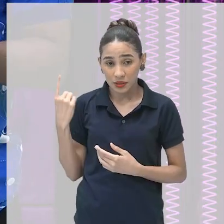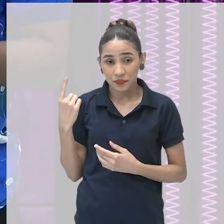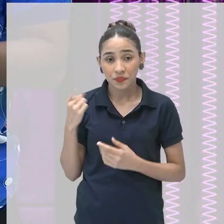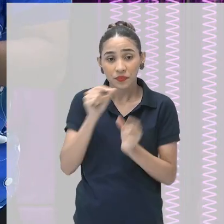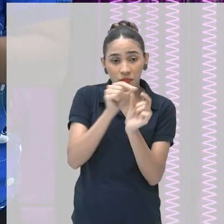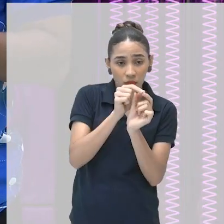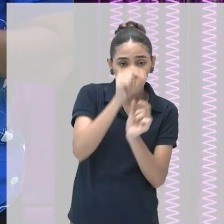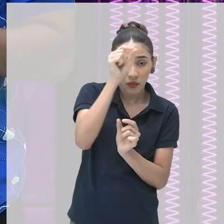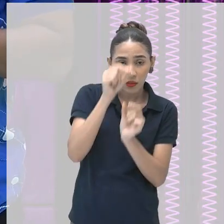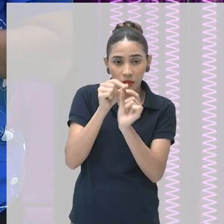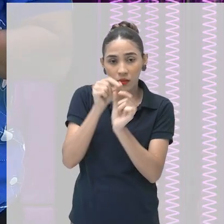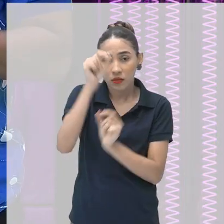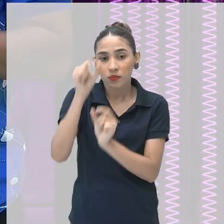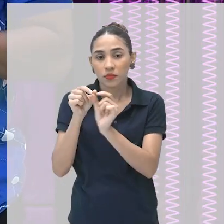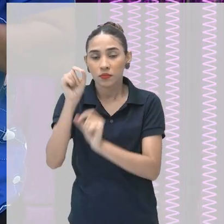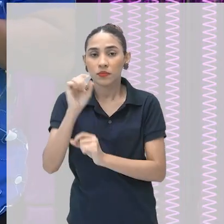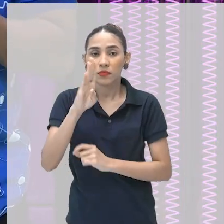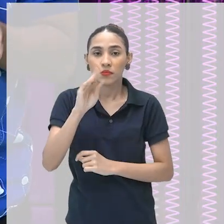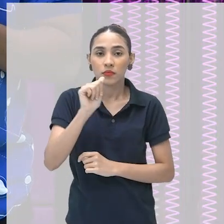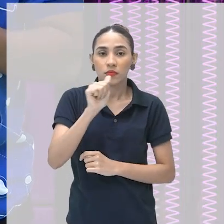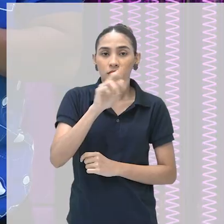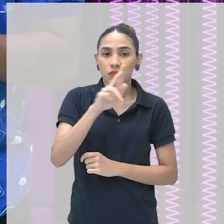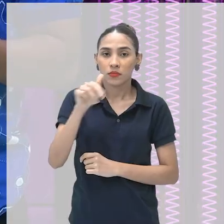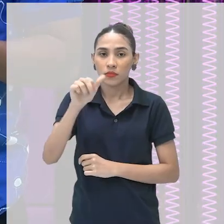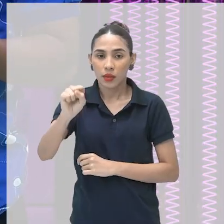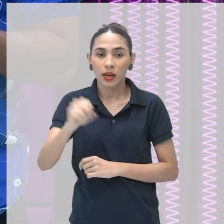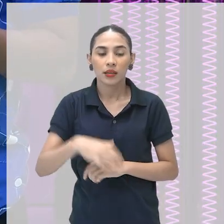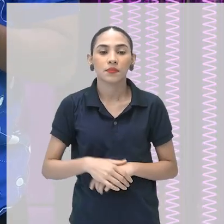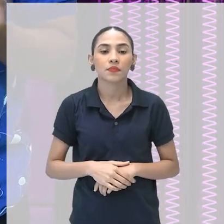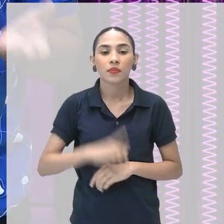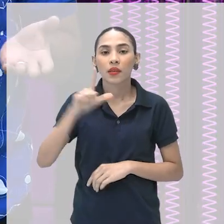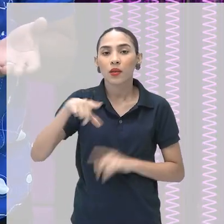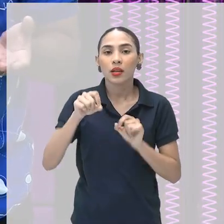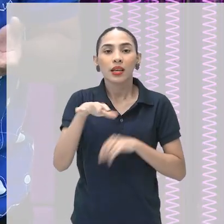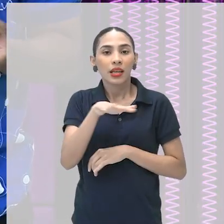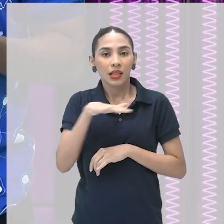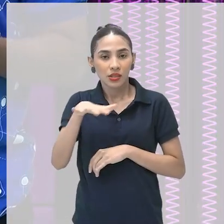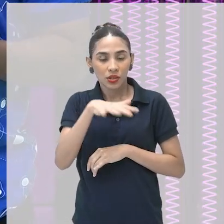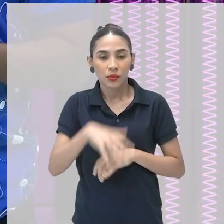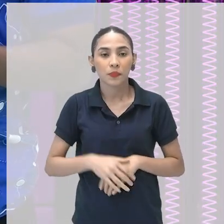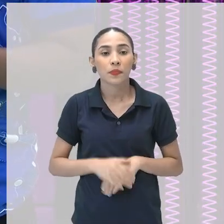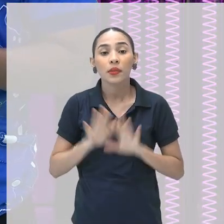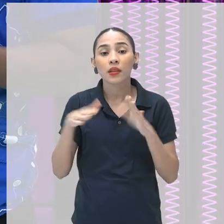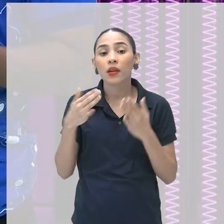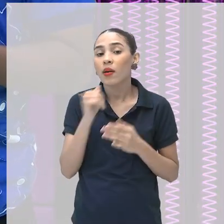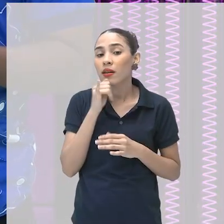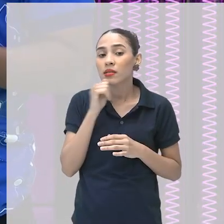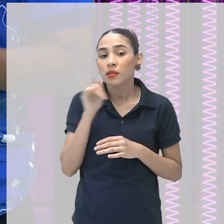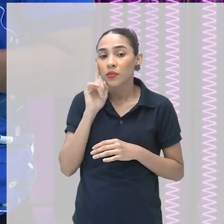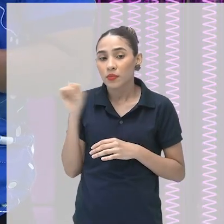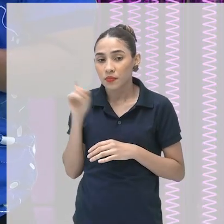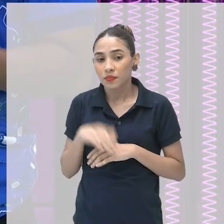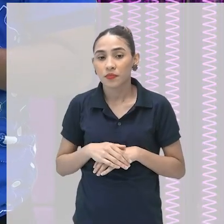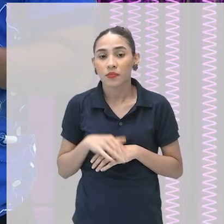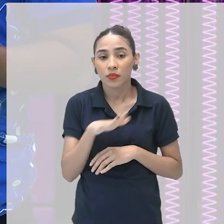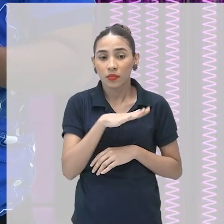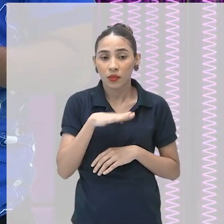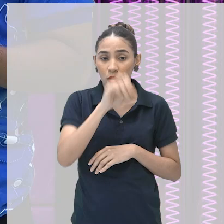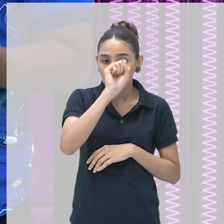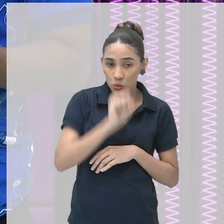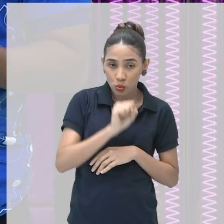esse gráfico de barras, uma das variáveis são as regiões. Então, aqui são a região